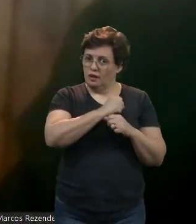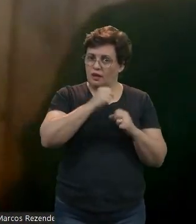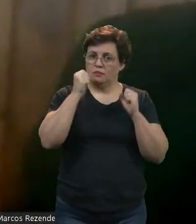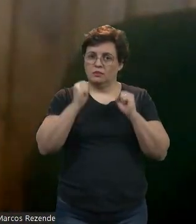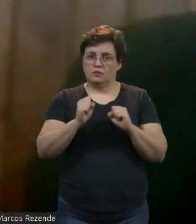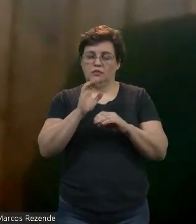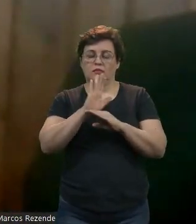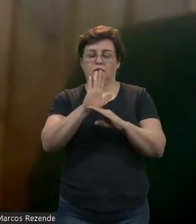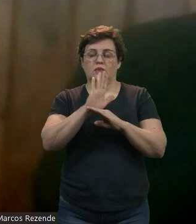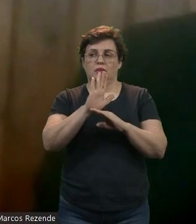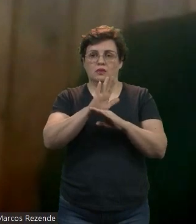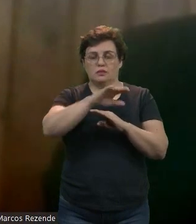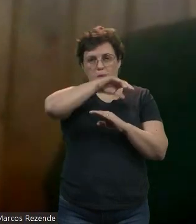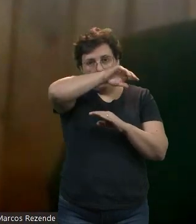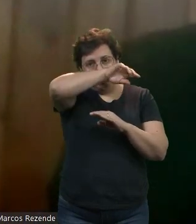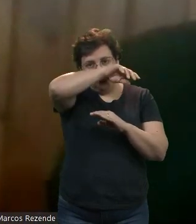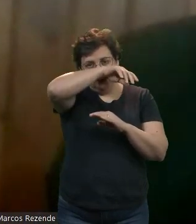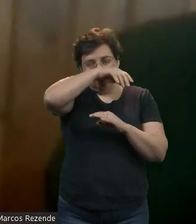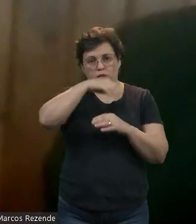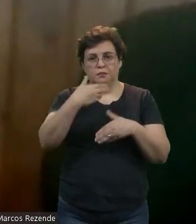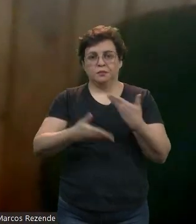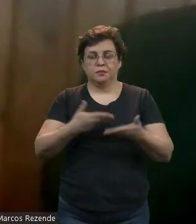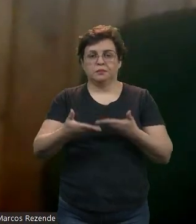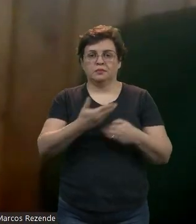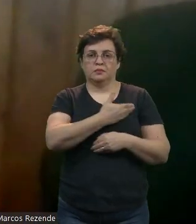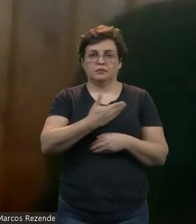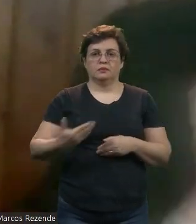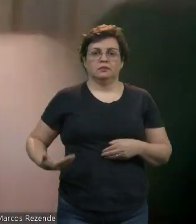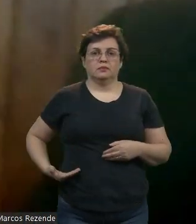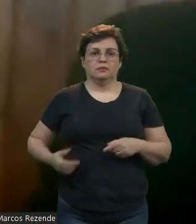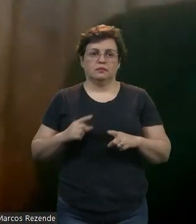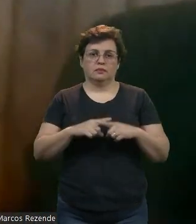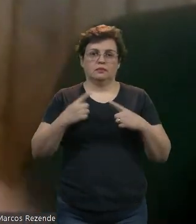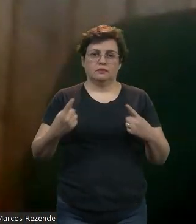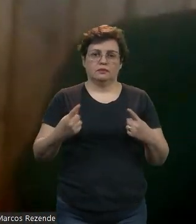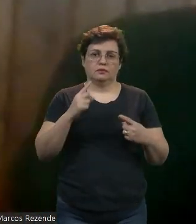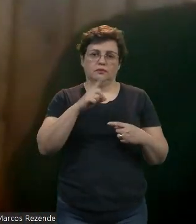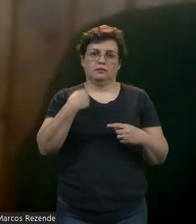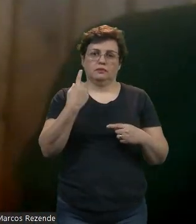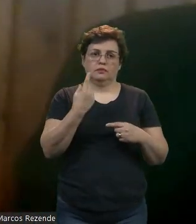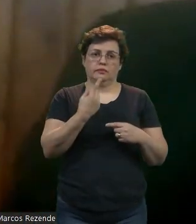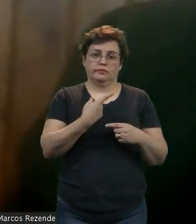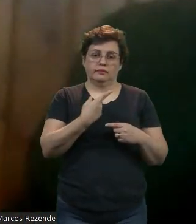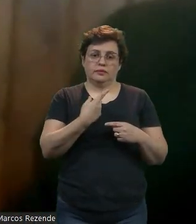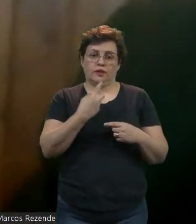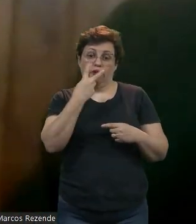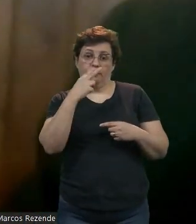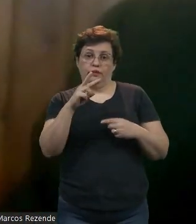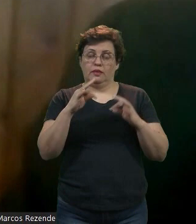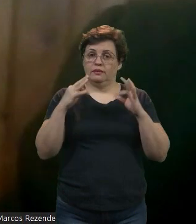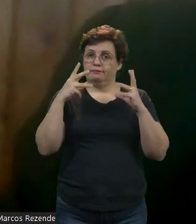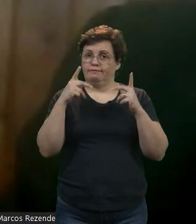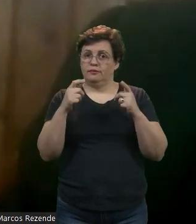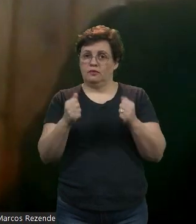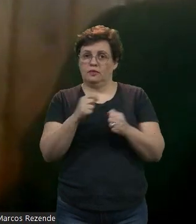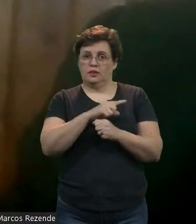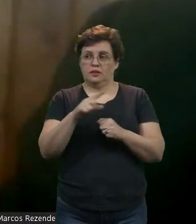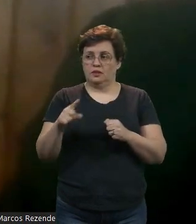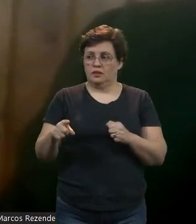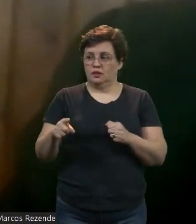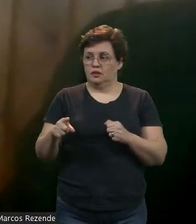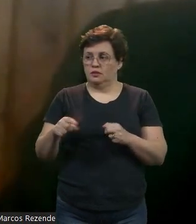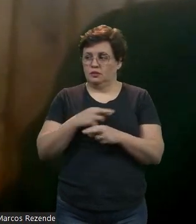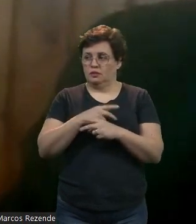poder ajudar o servidor público, mas nos estamos deparando com todas